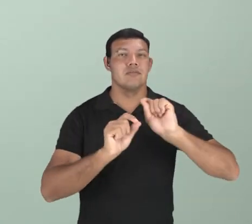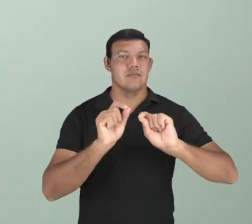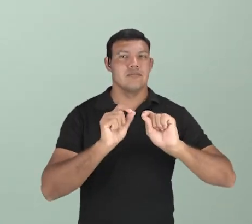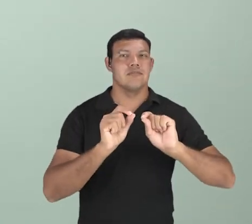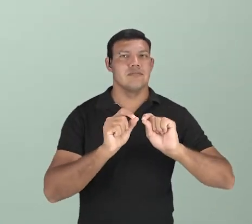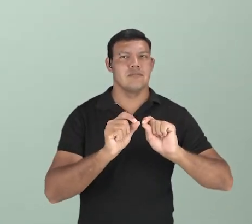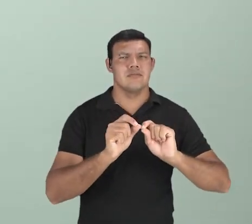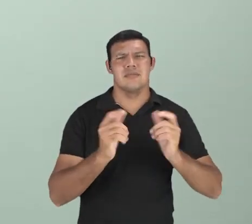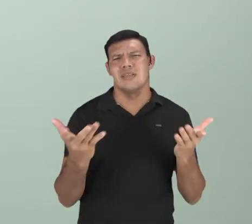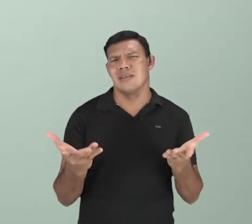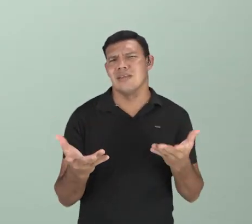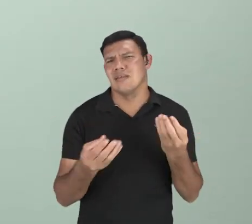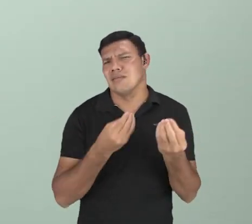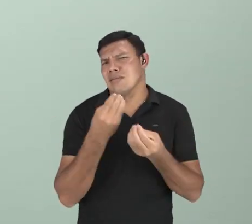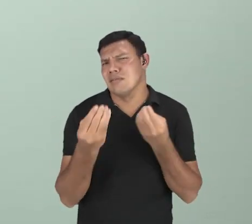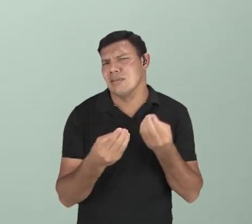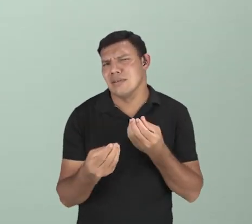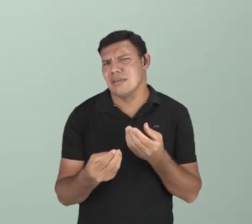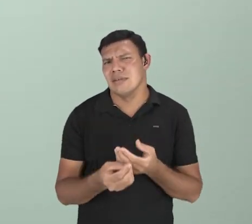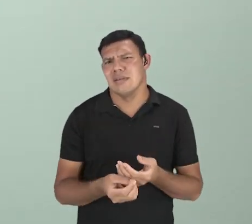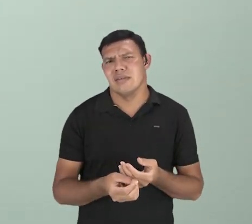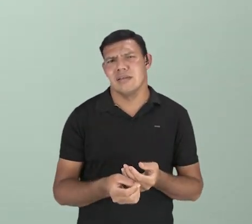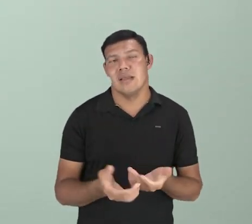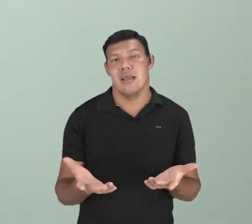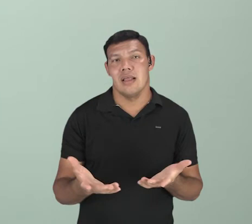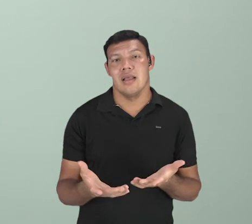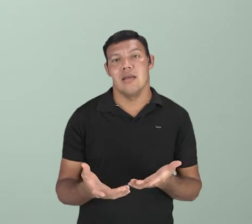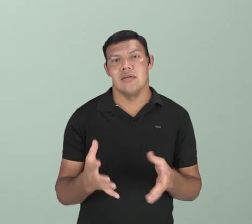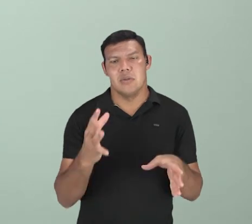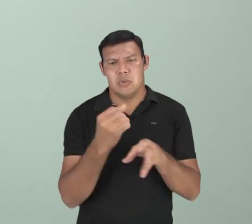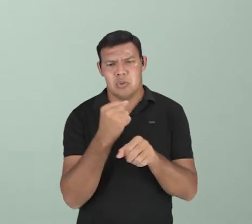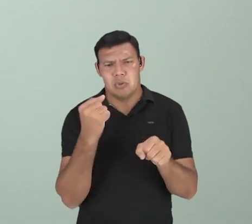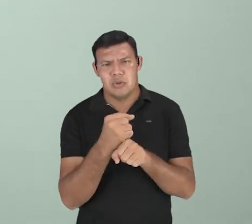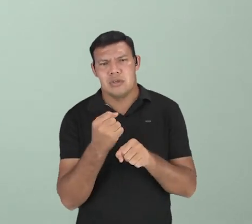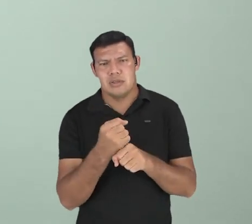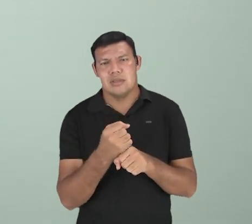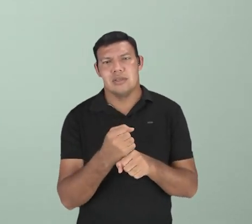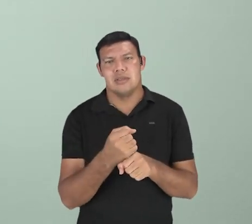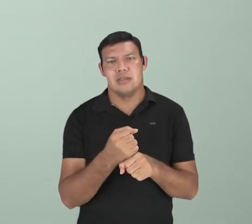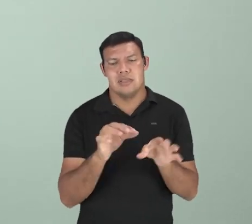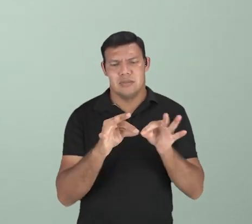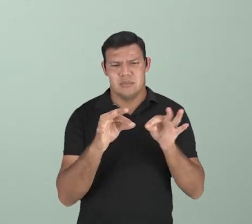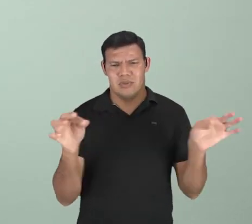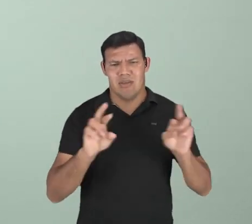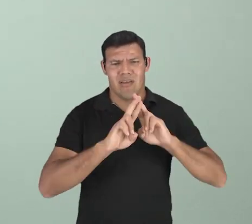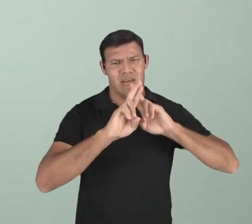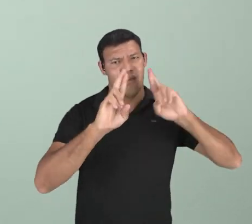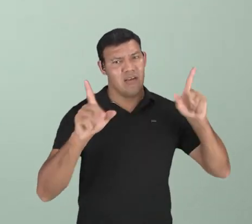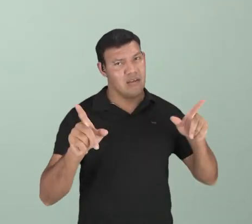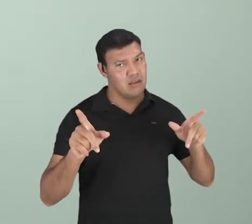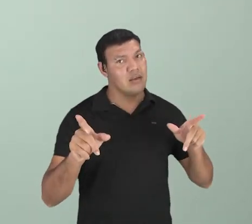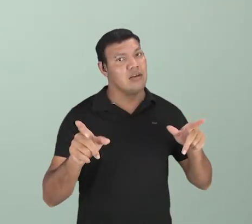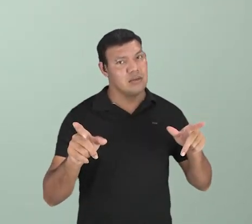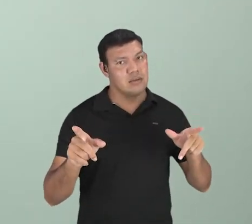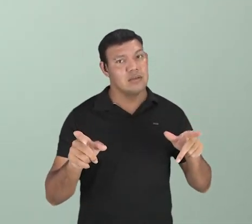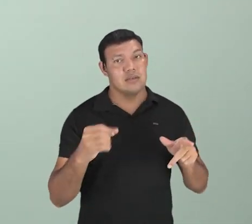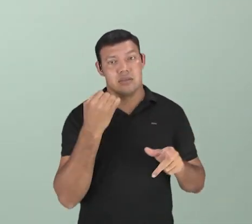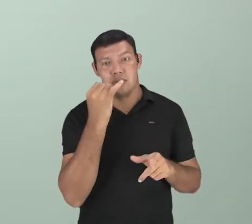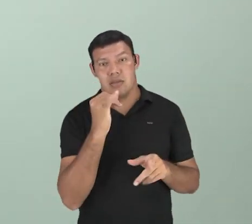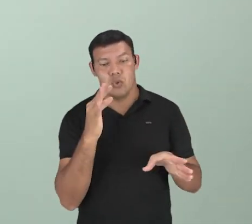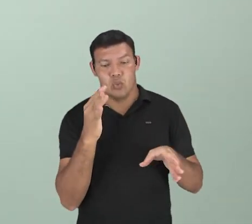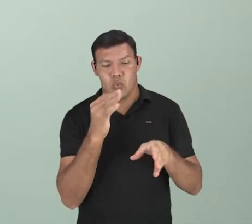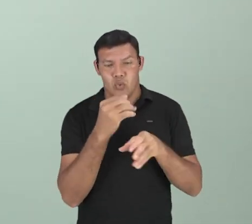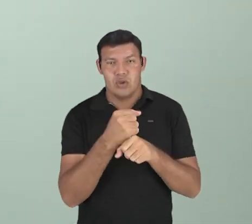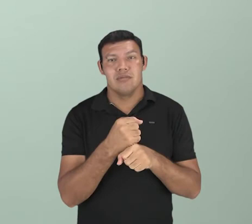eu não posso fazer as operações se as unidades de medidas foram diferente então quando eu quero